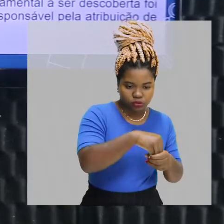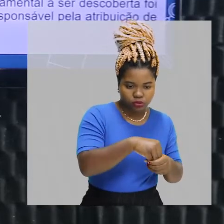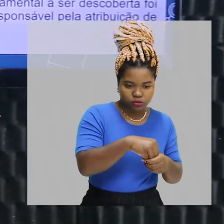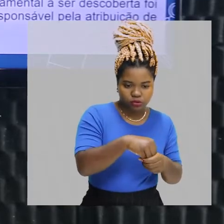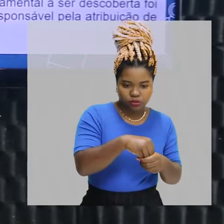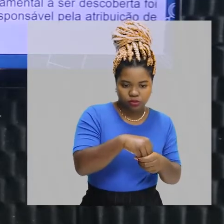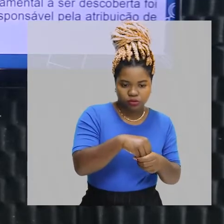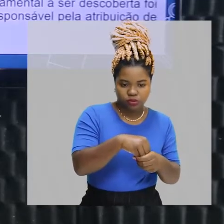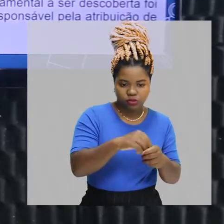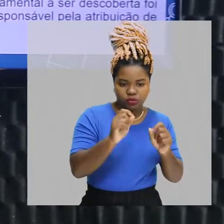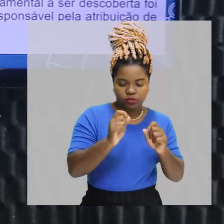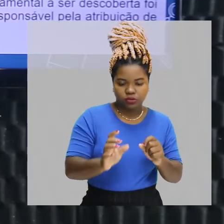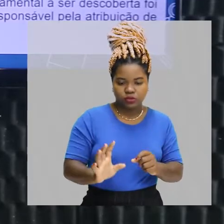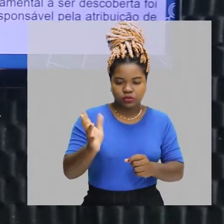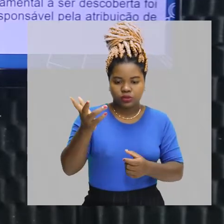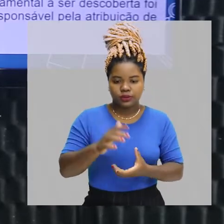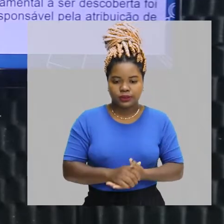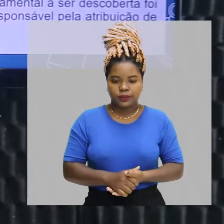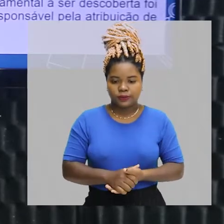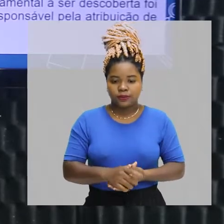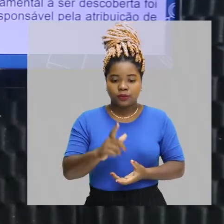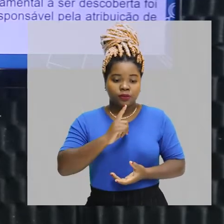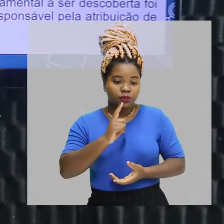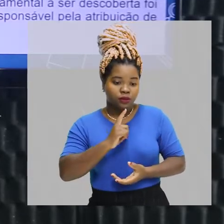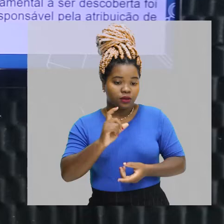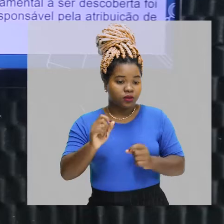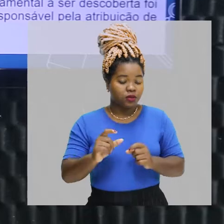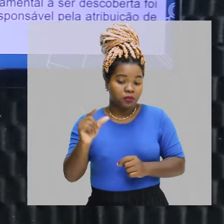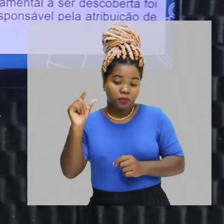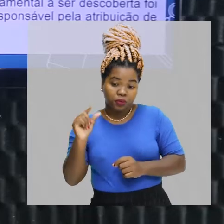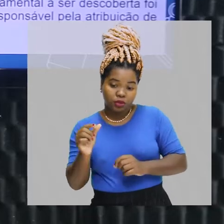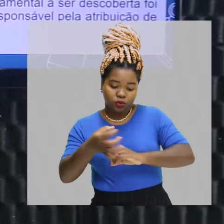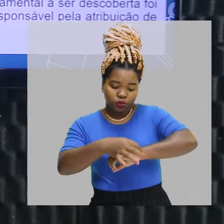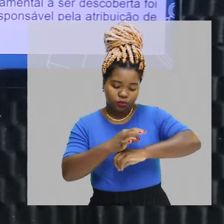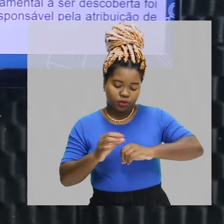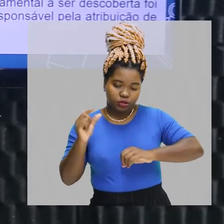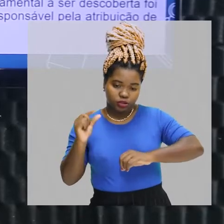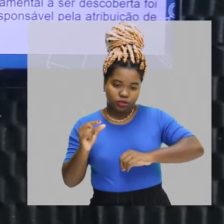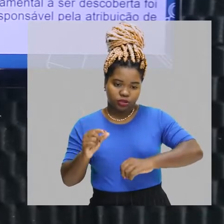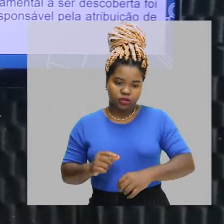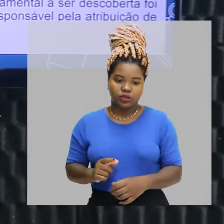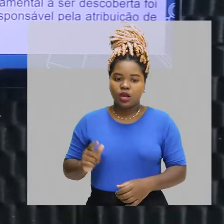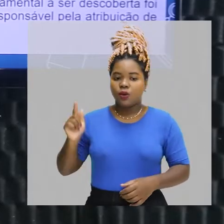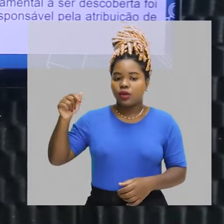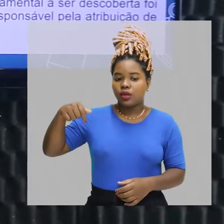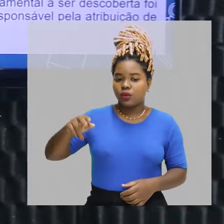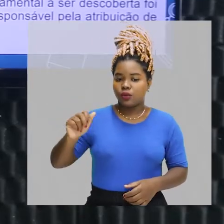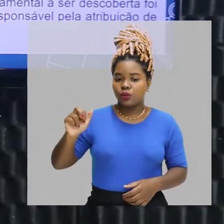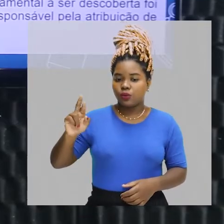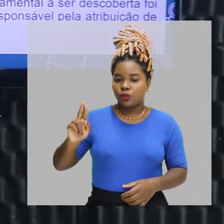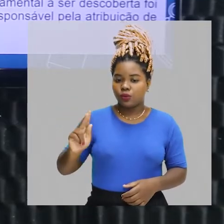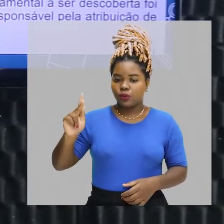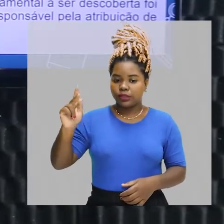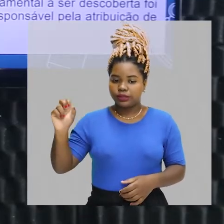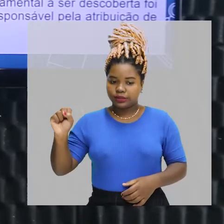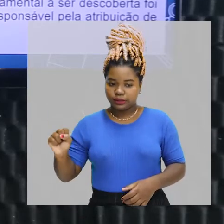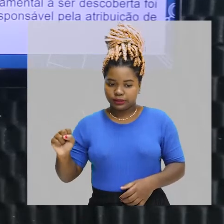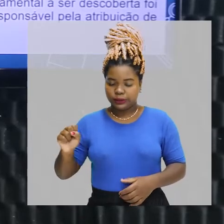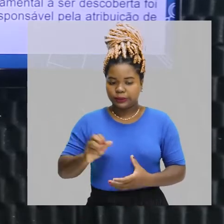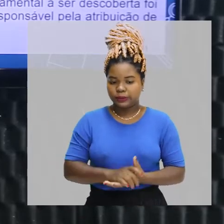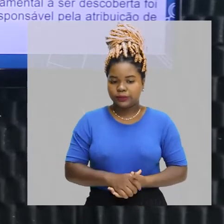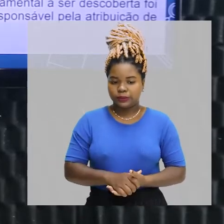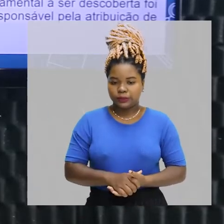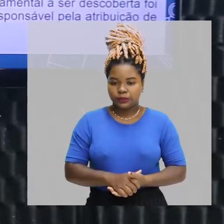exemplo, dentro de um próton, existem partículas menores que são os quarks, certo? Eles